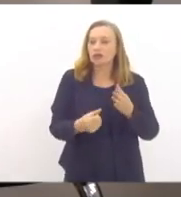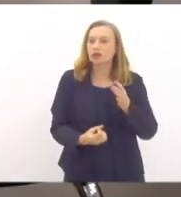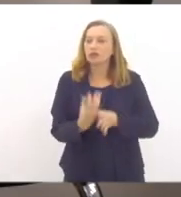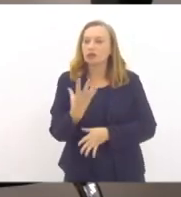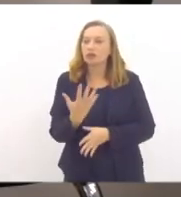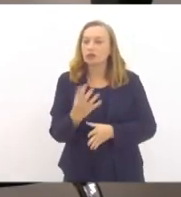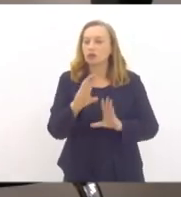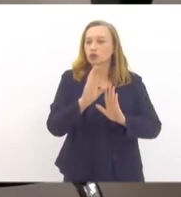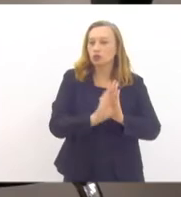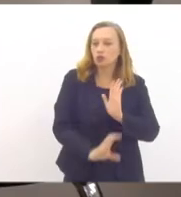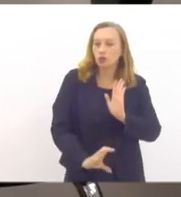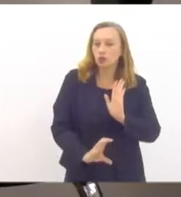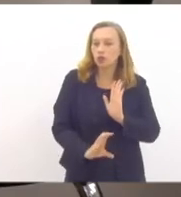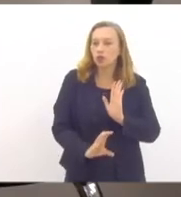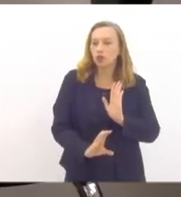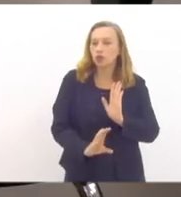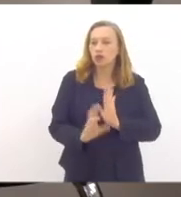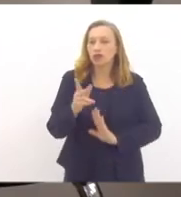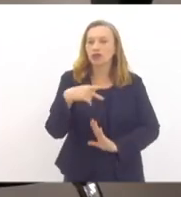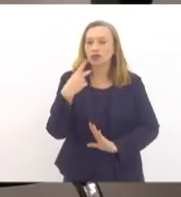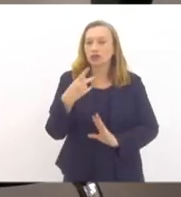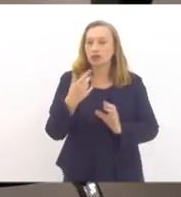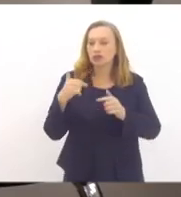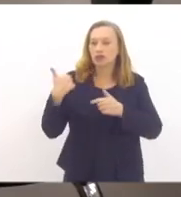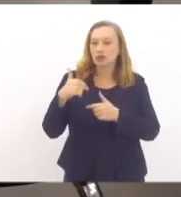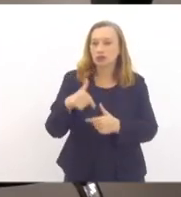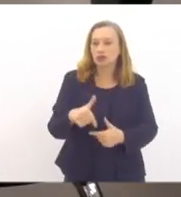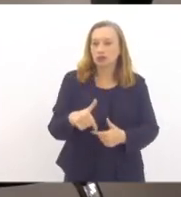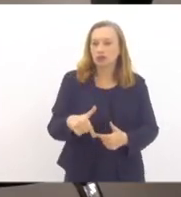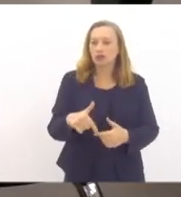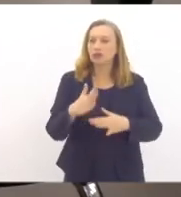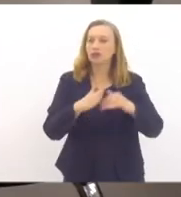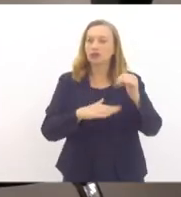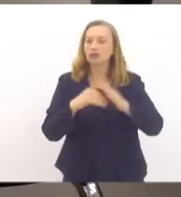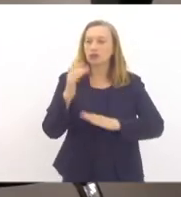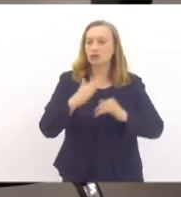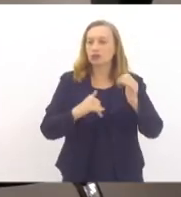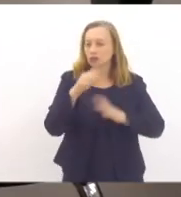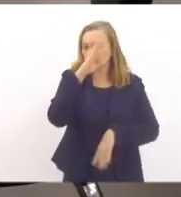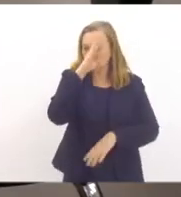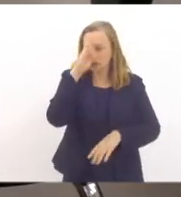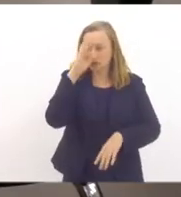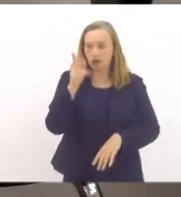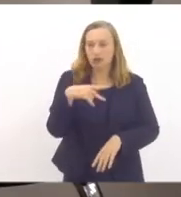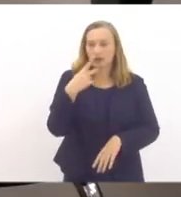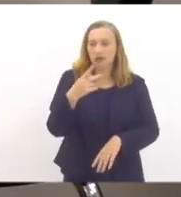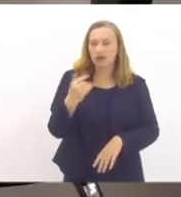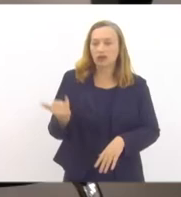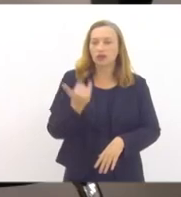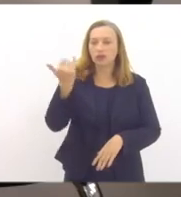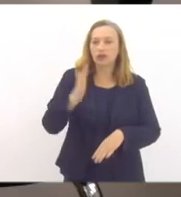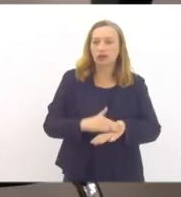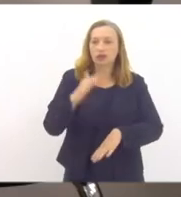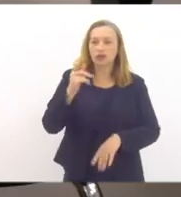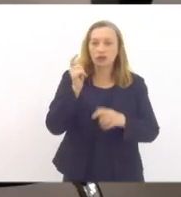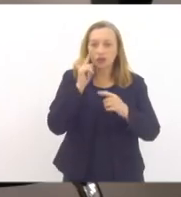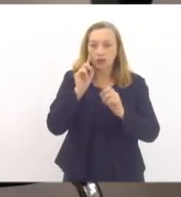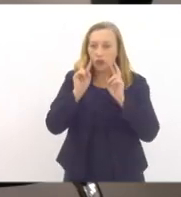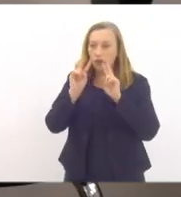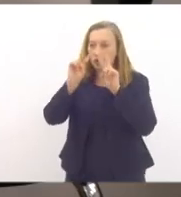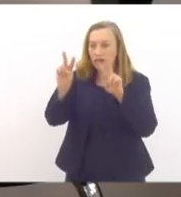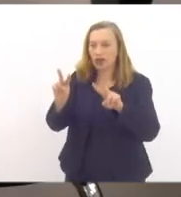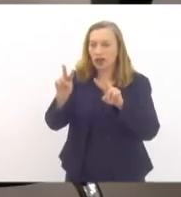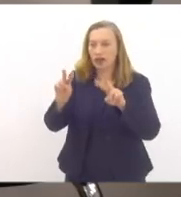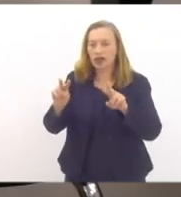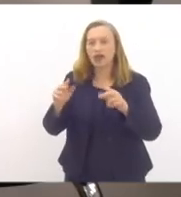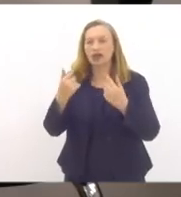o currículo e que falam assim, da trajetória profissional e acadêmica e não fazem o que é mais importante, que é um olhar crítico para a privação de